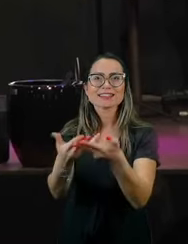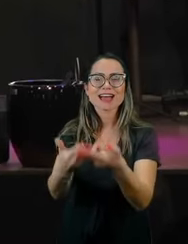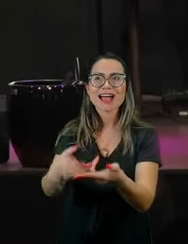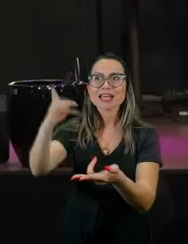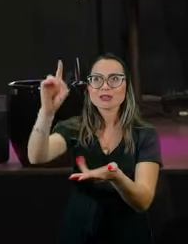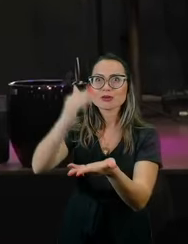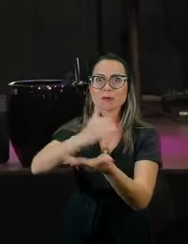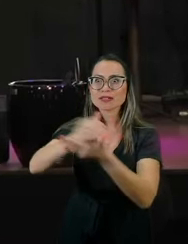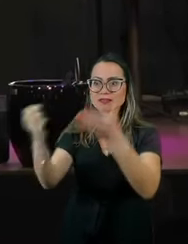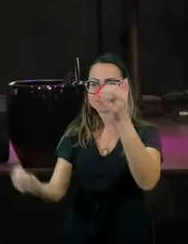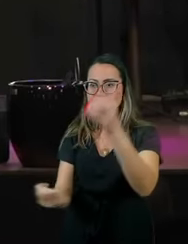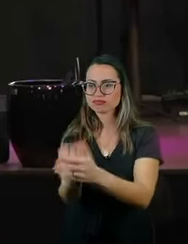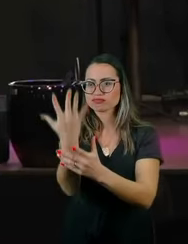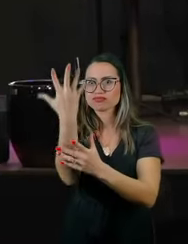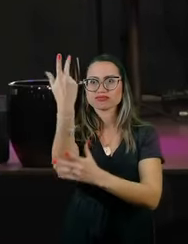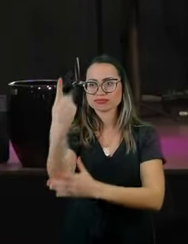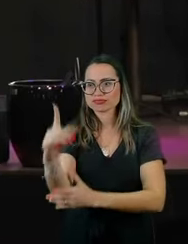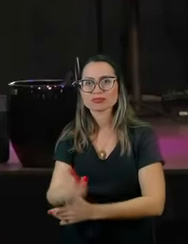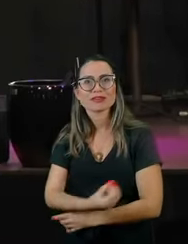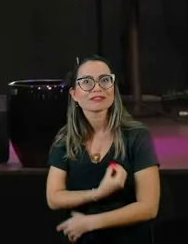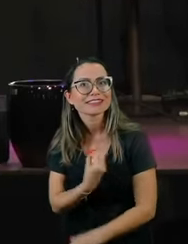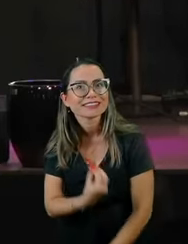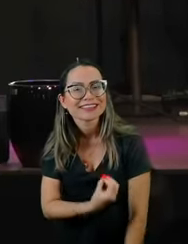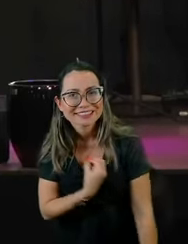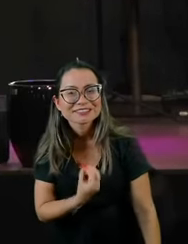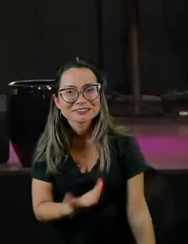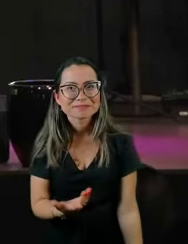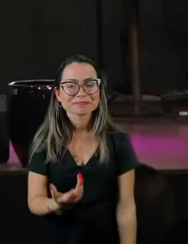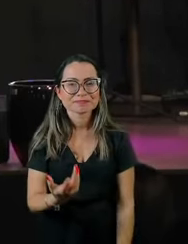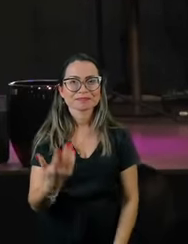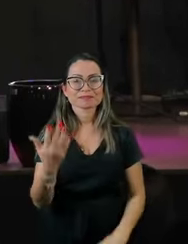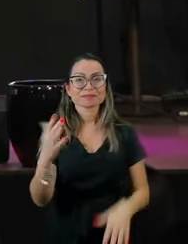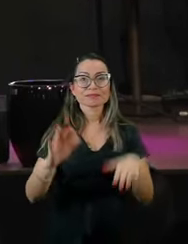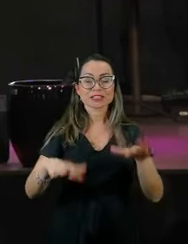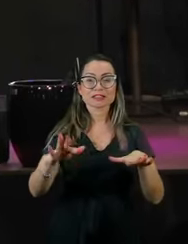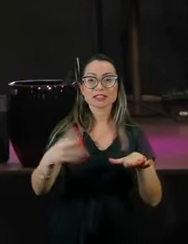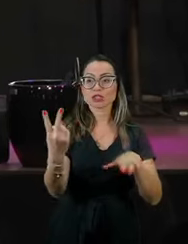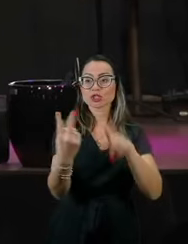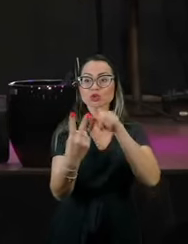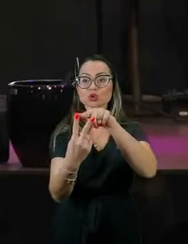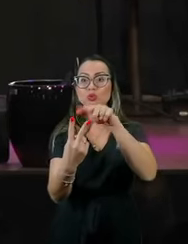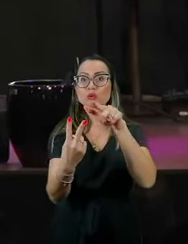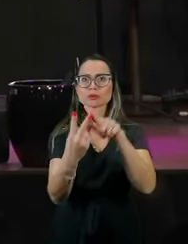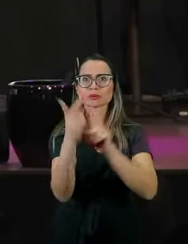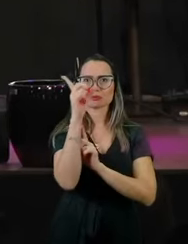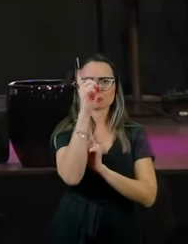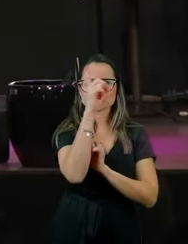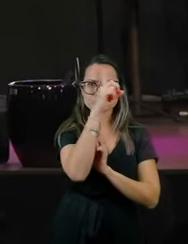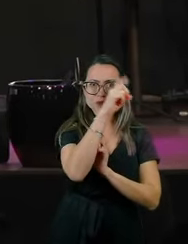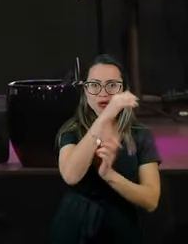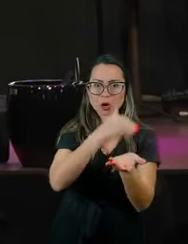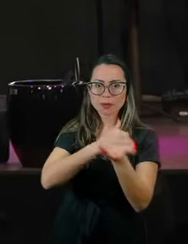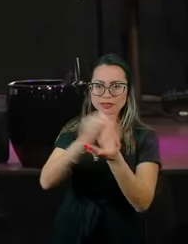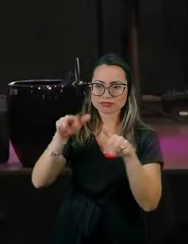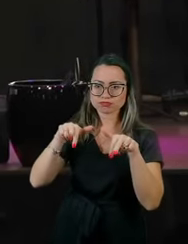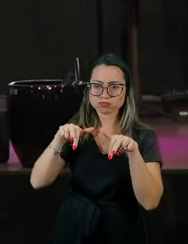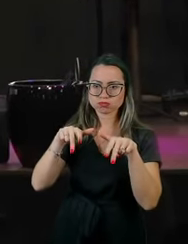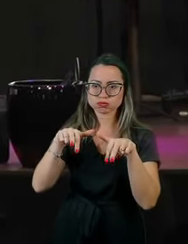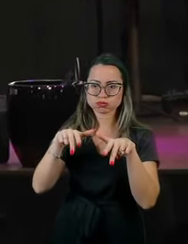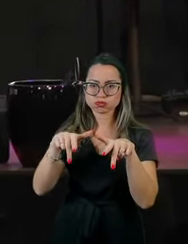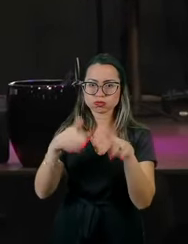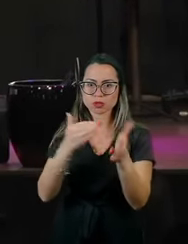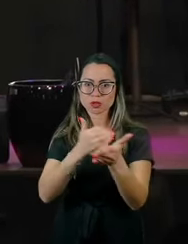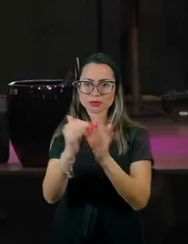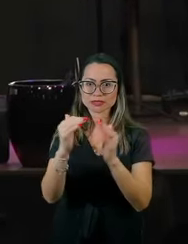vez através de vocês. E às vezes duas pessoas tinham tanta dificuldade, começam a caminhar juntas com um propósito e começam a se